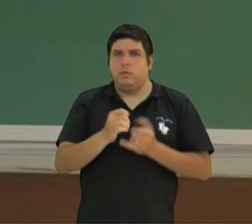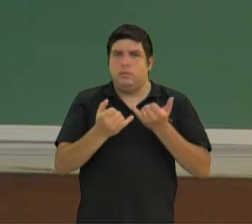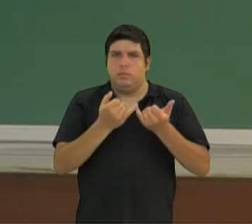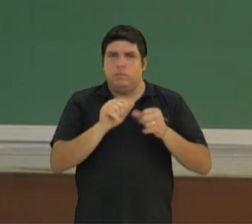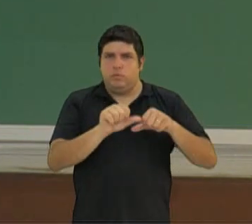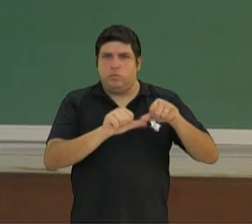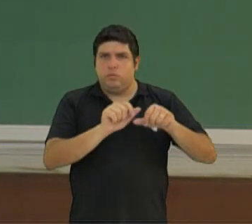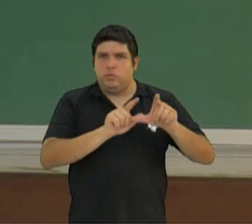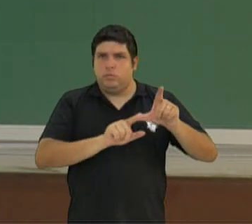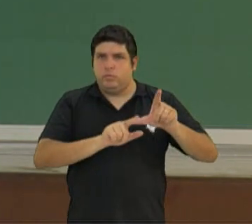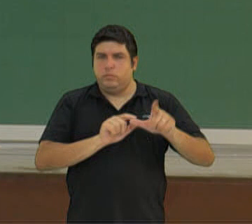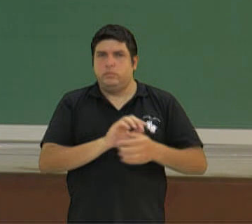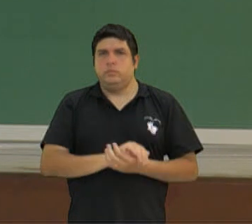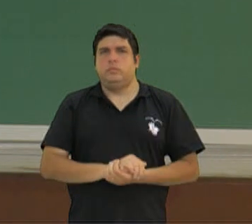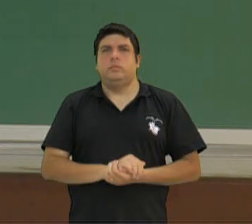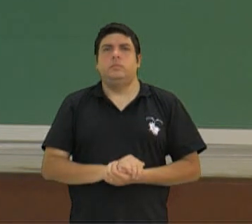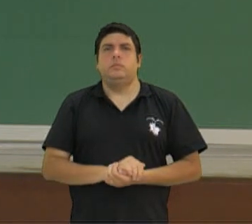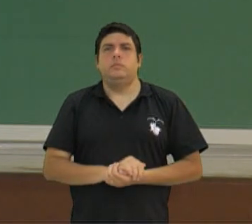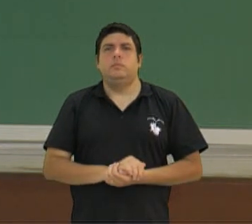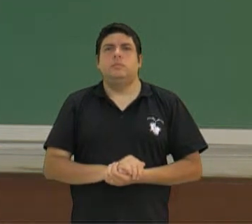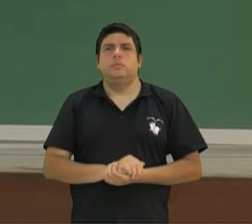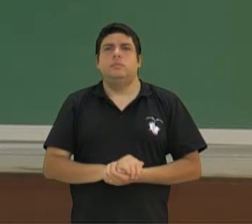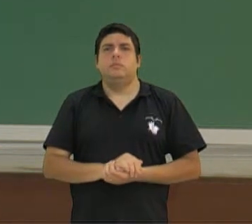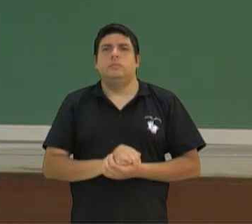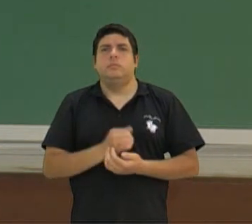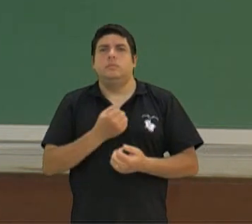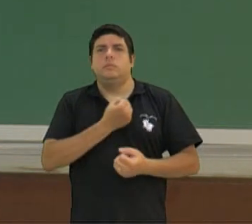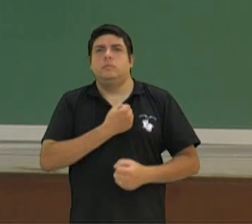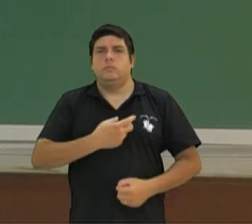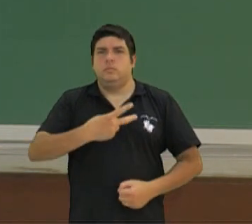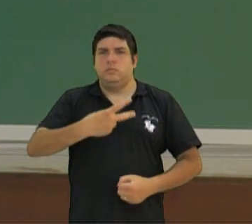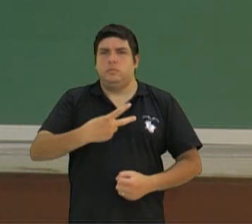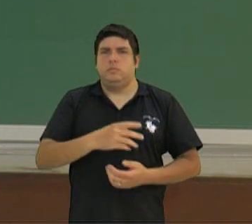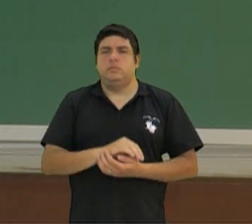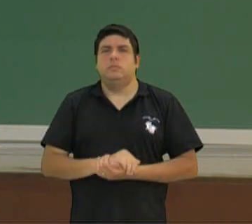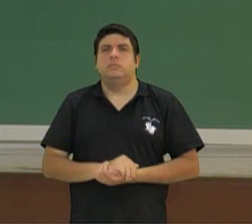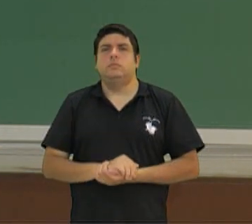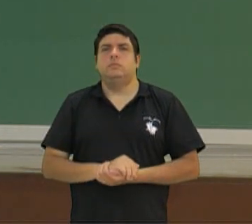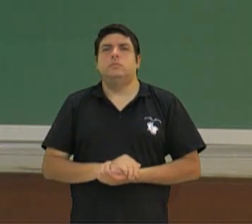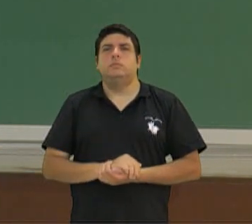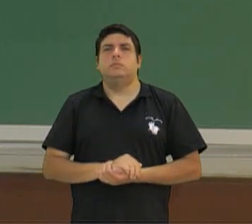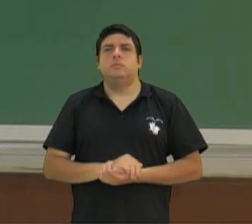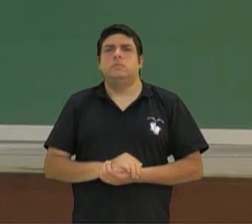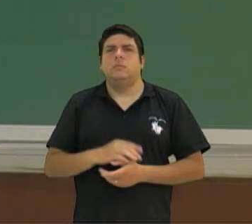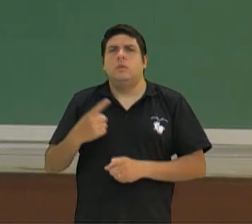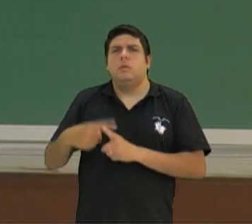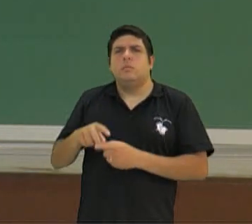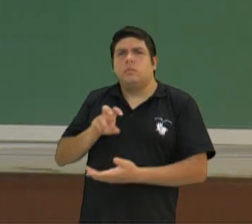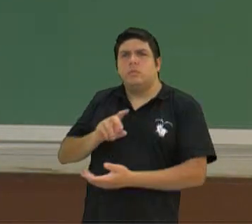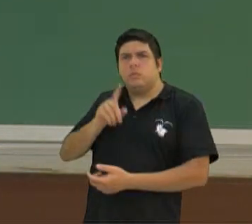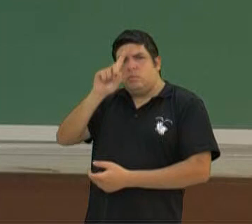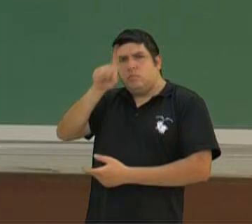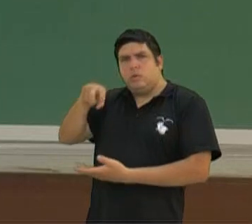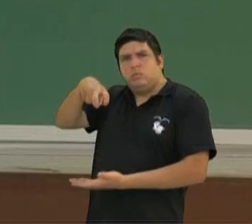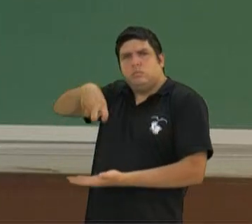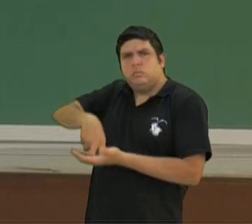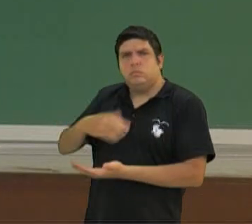aqui, ok? Number 2. Why was he sentenced to death? Por que ele foi sentenciado à